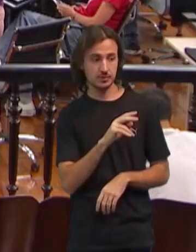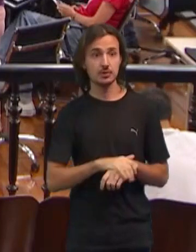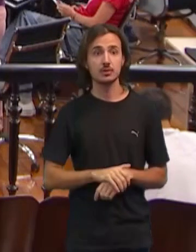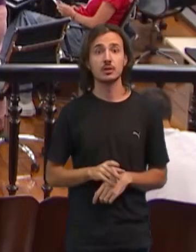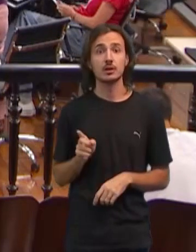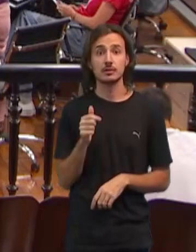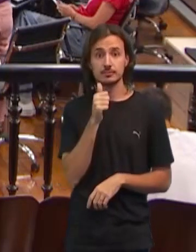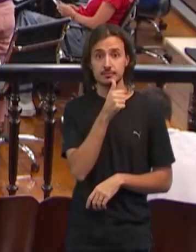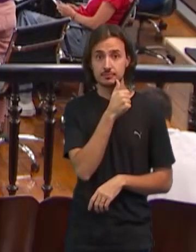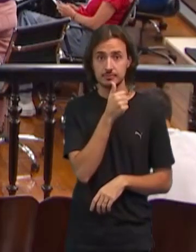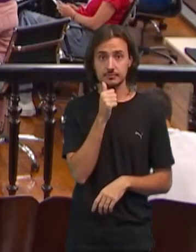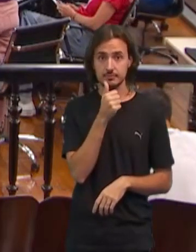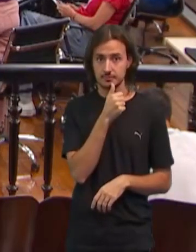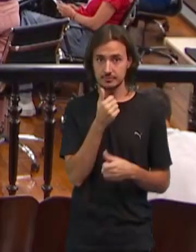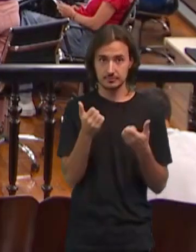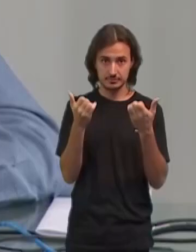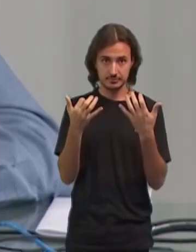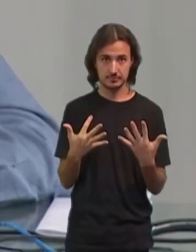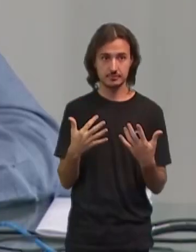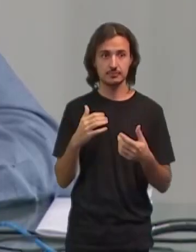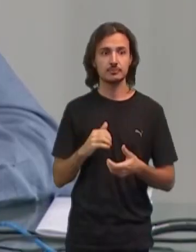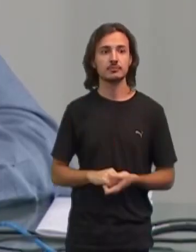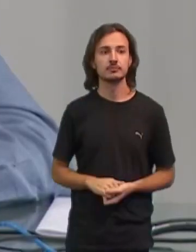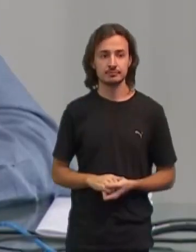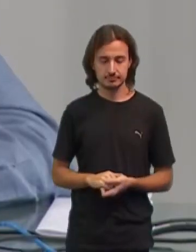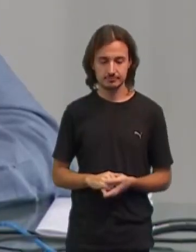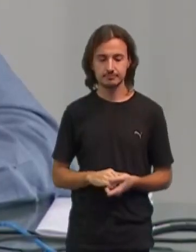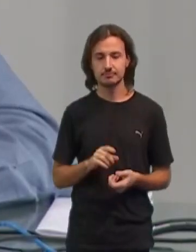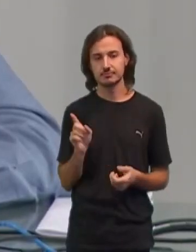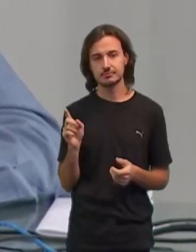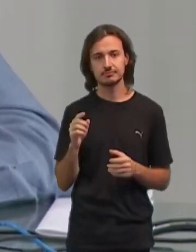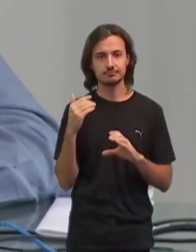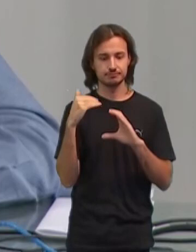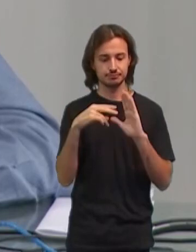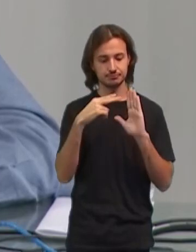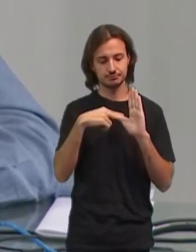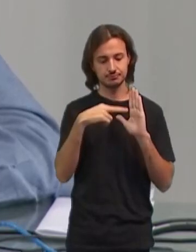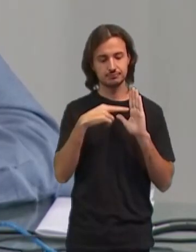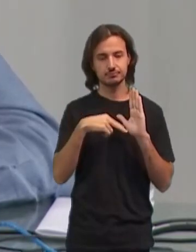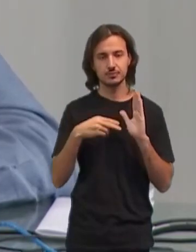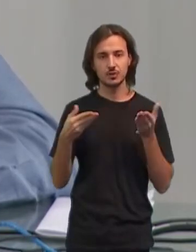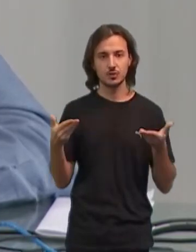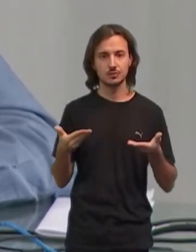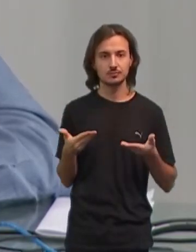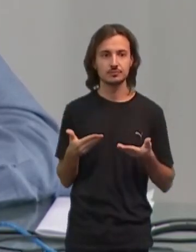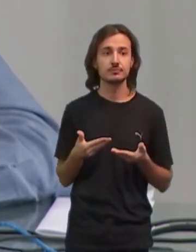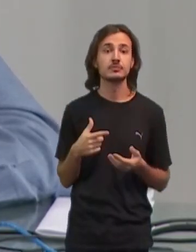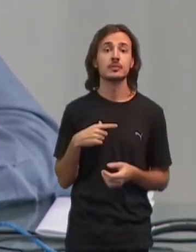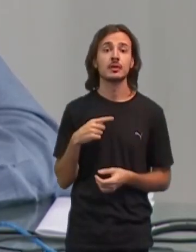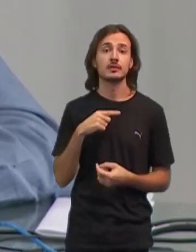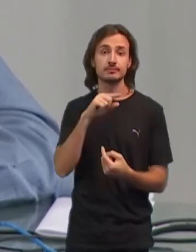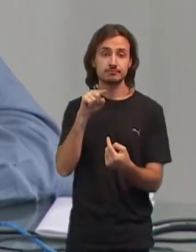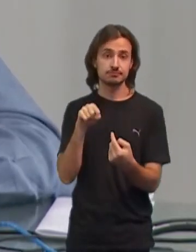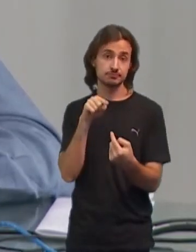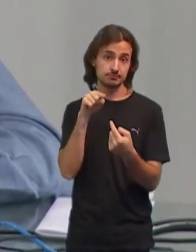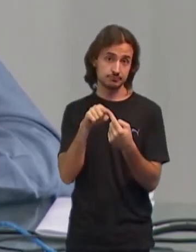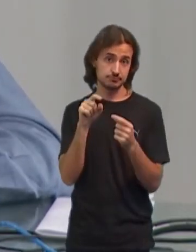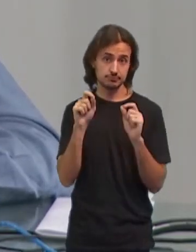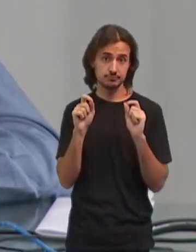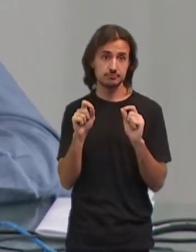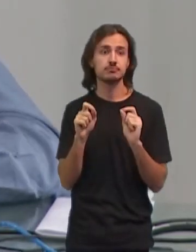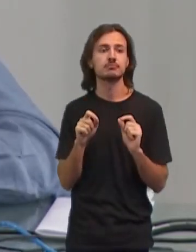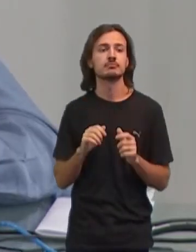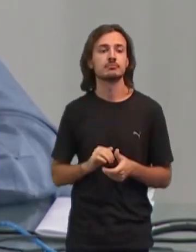vereador a respeito de uma mensagem que foi lida nessa casa no dia de hoje e que tem como objetivo para que nós possamos fazer